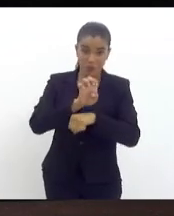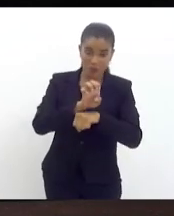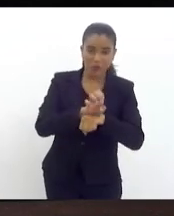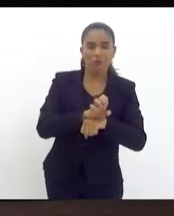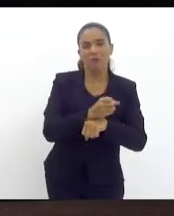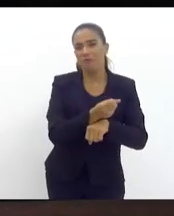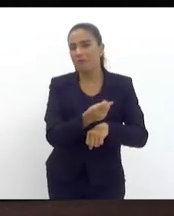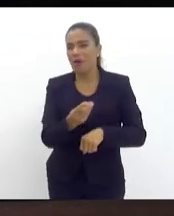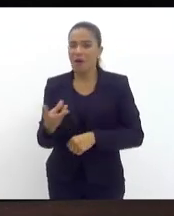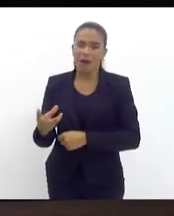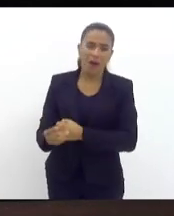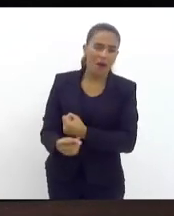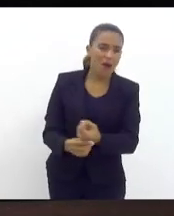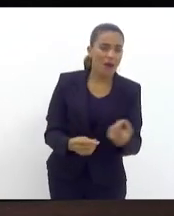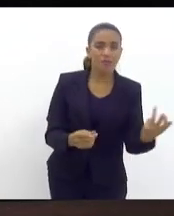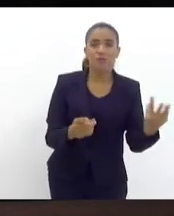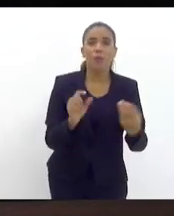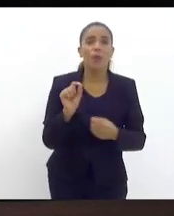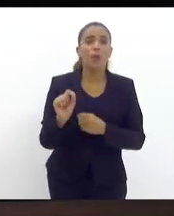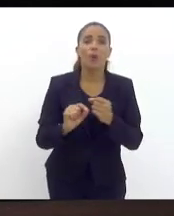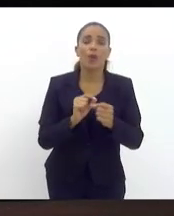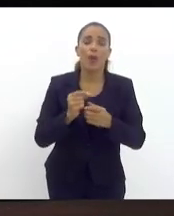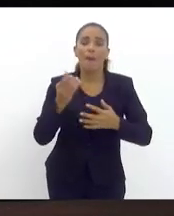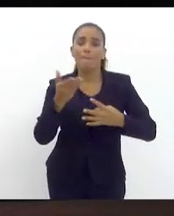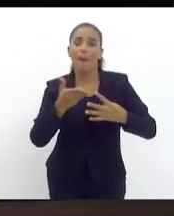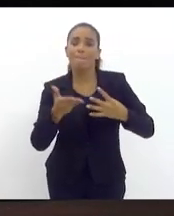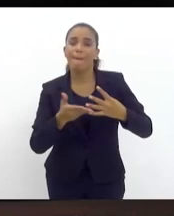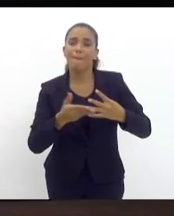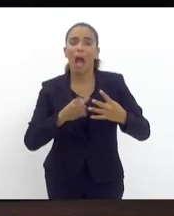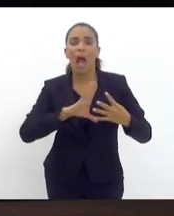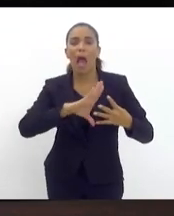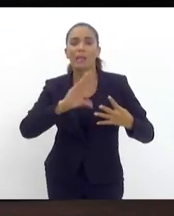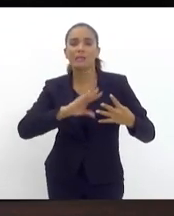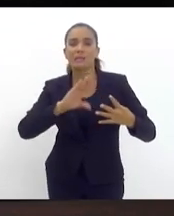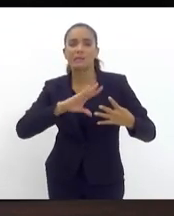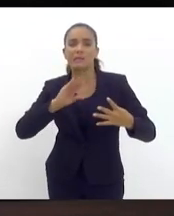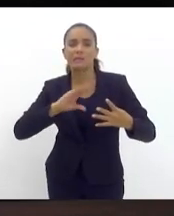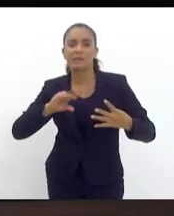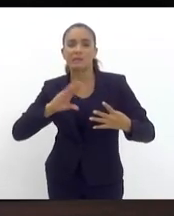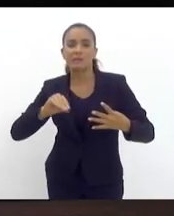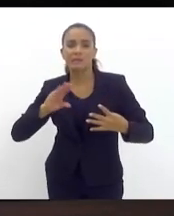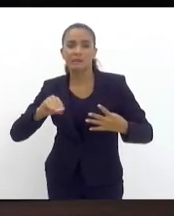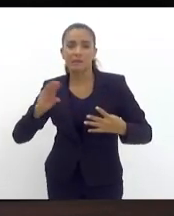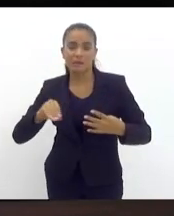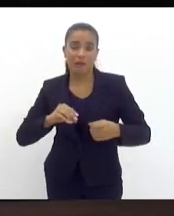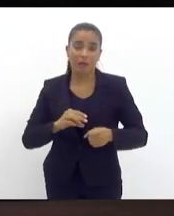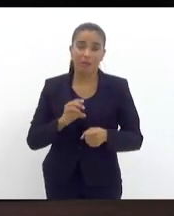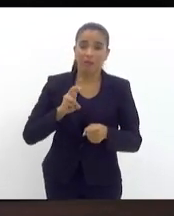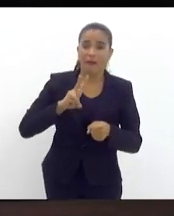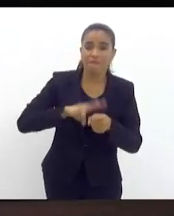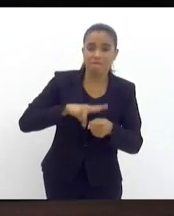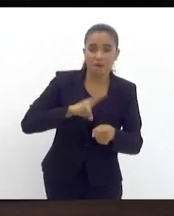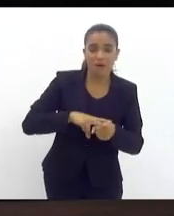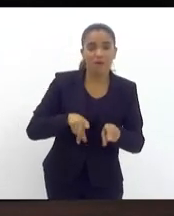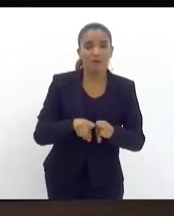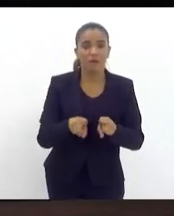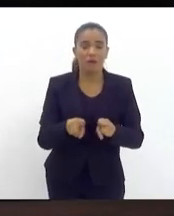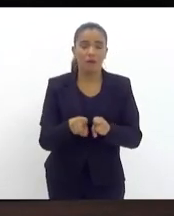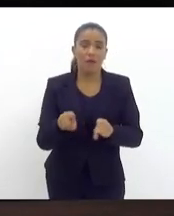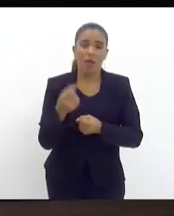muitos ficaram com prestações com carnês de suas vãs dos seus automóveis também